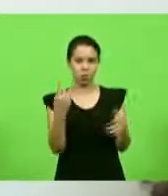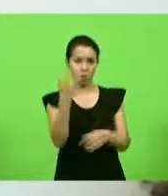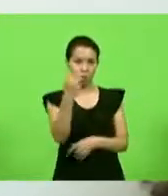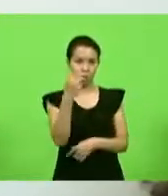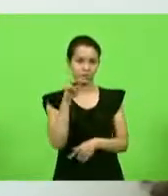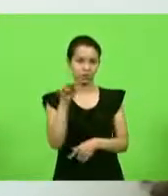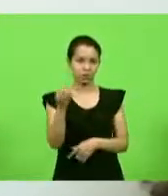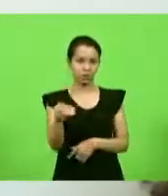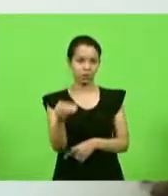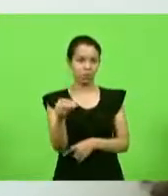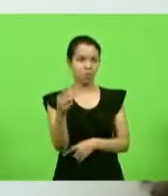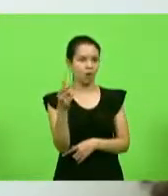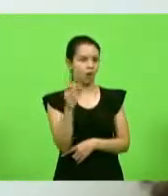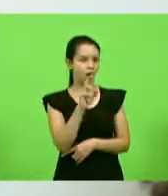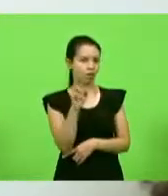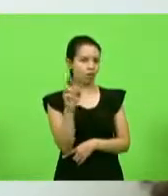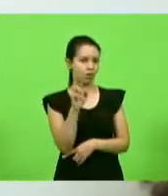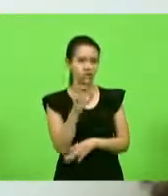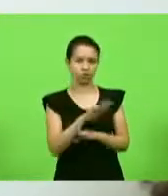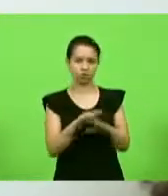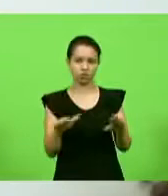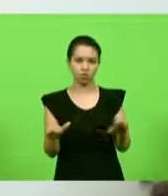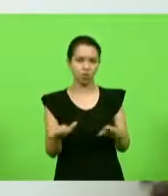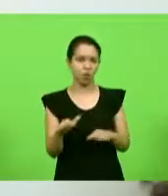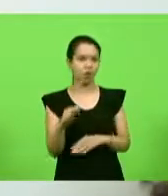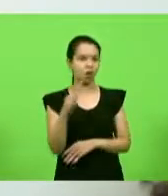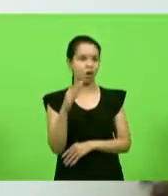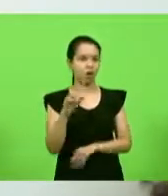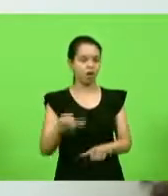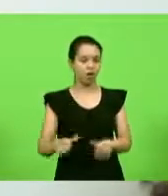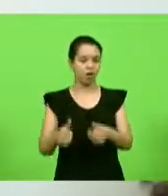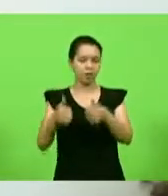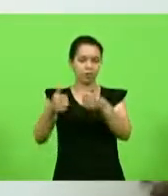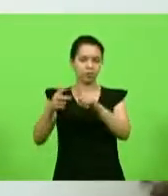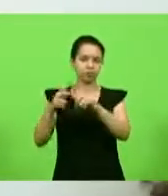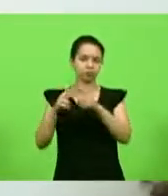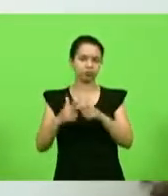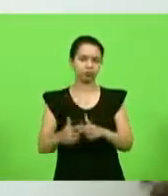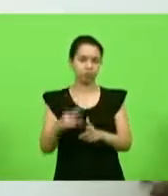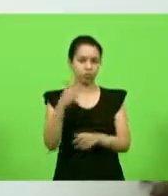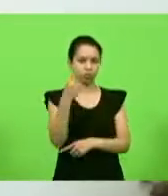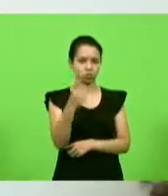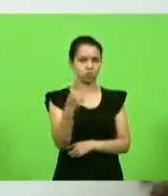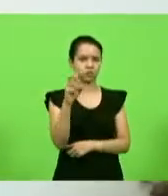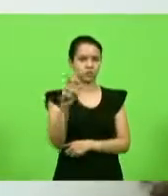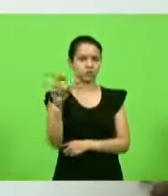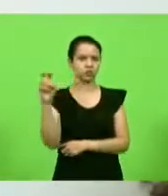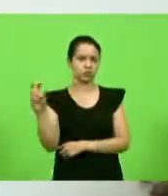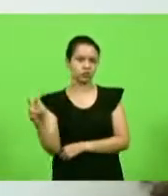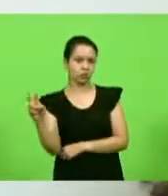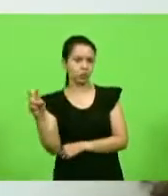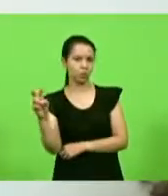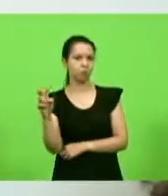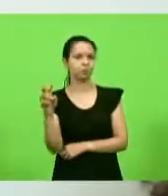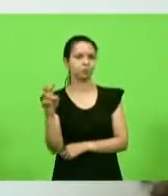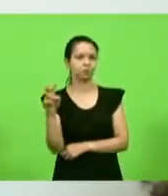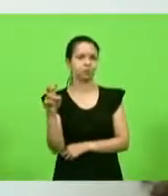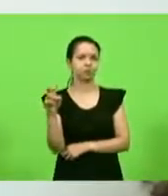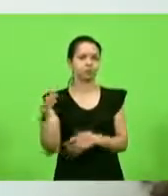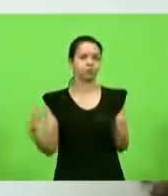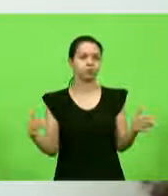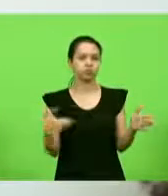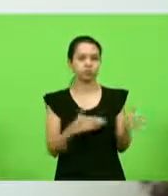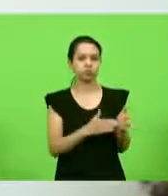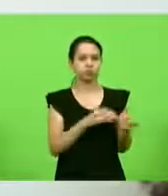1 milhão de reais. Reabilitação da 155, trecho divisa Abelardo Luz, Bom Jesus,